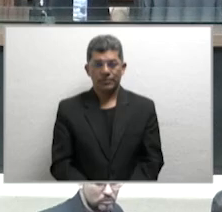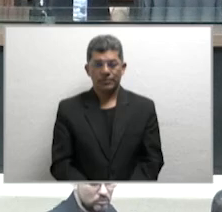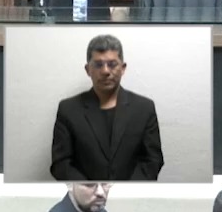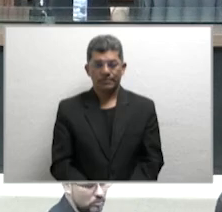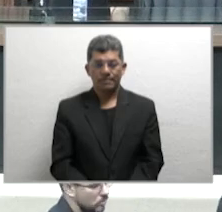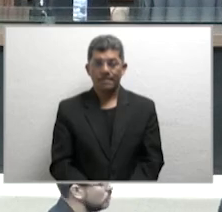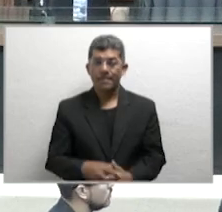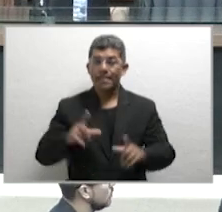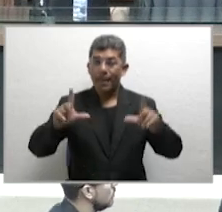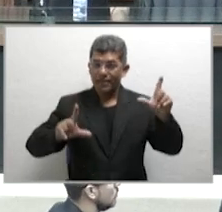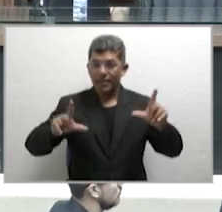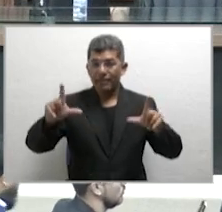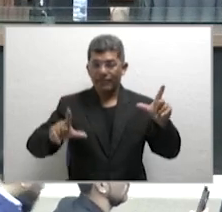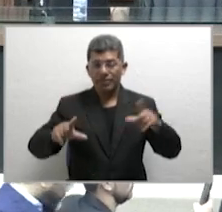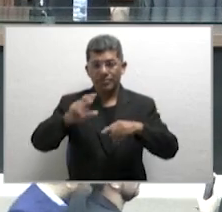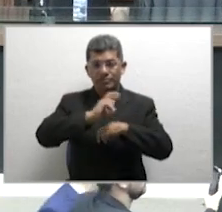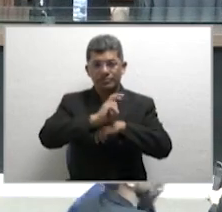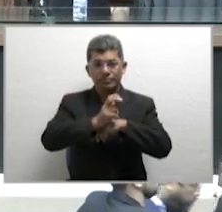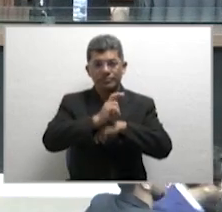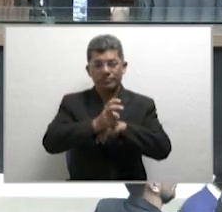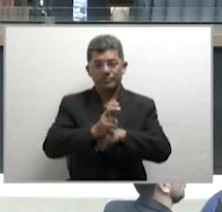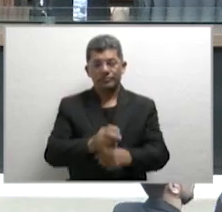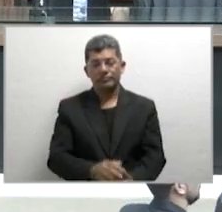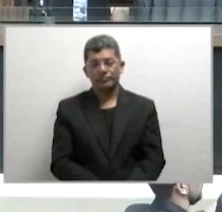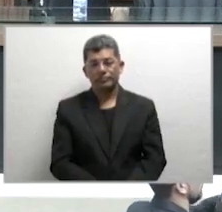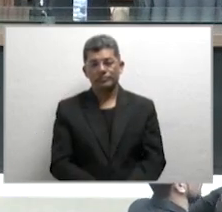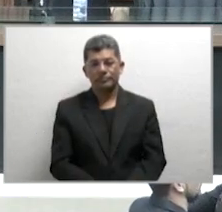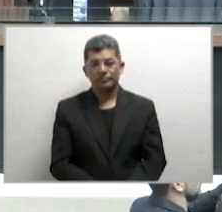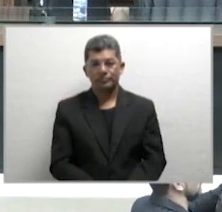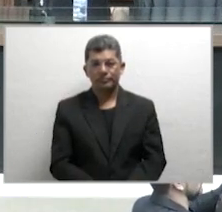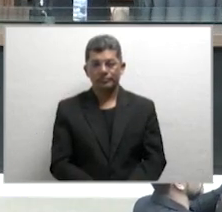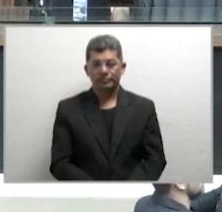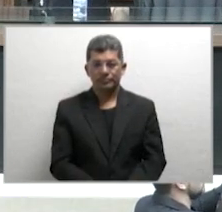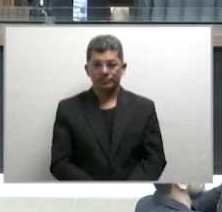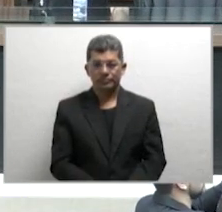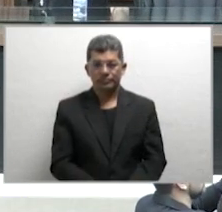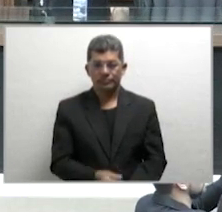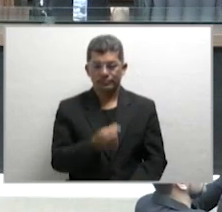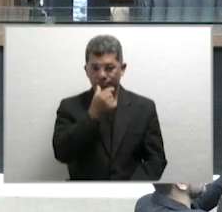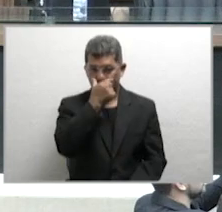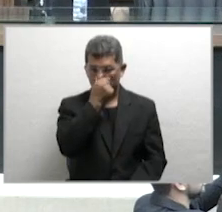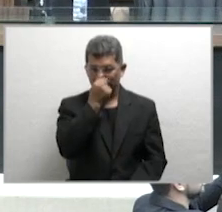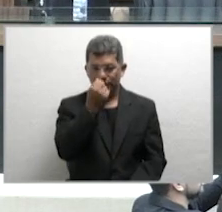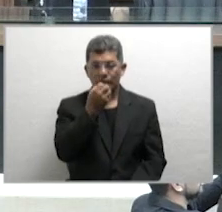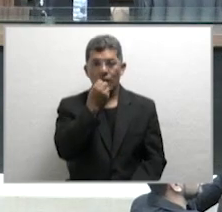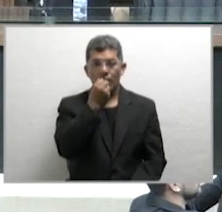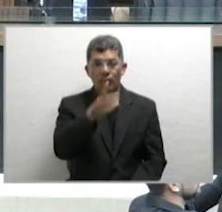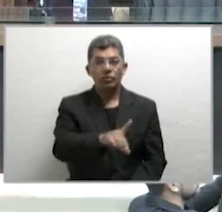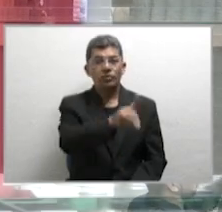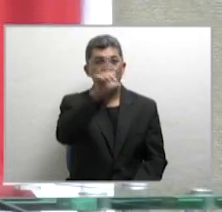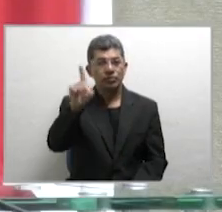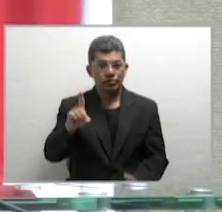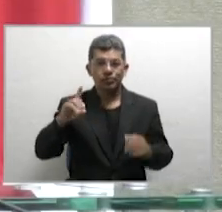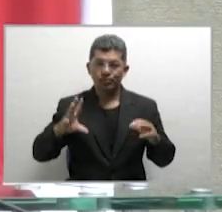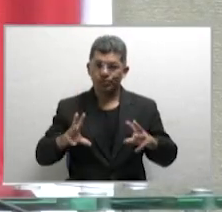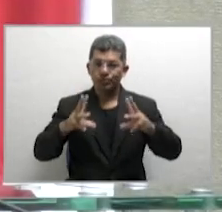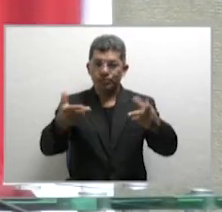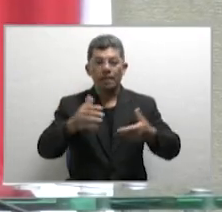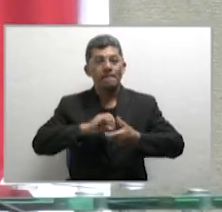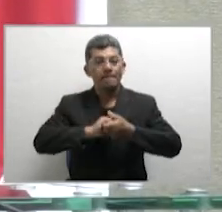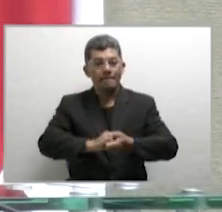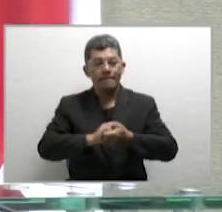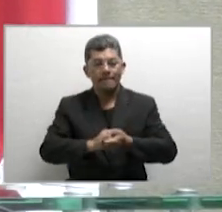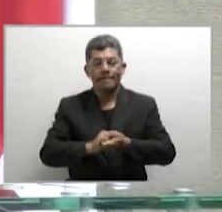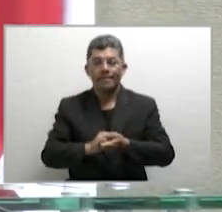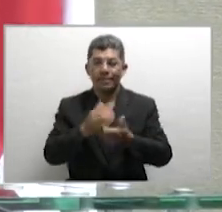TV Assembleia, uma emissora do Poder Legislativo Estadual. Bom dia a todos. Quero cumprimentar o